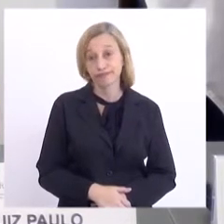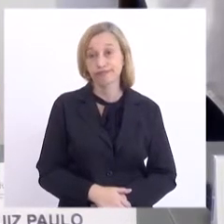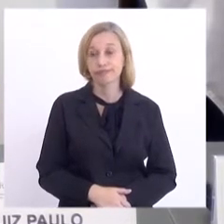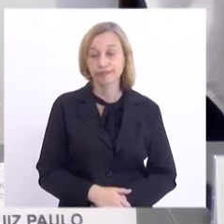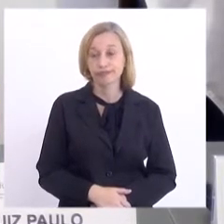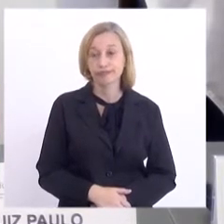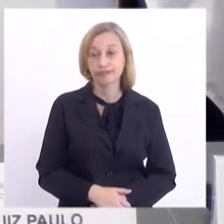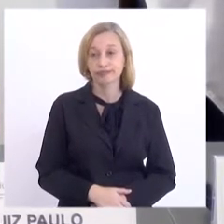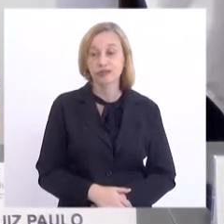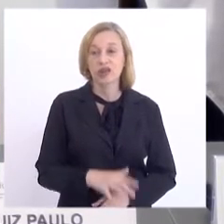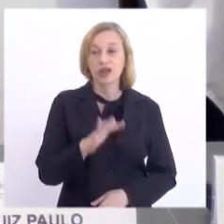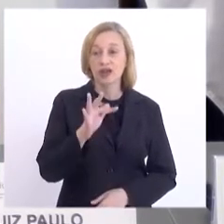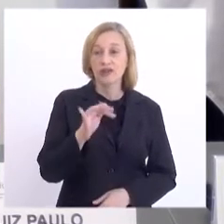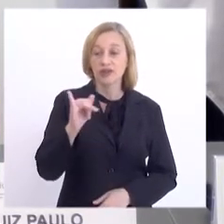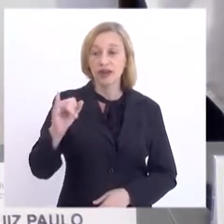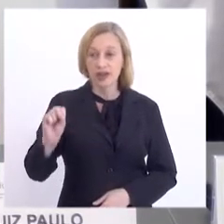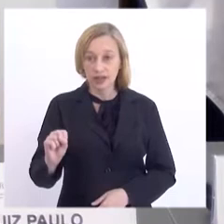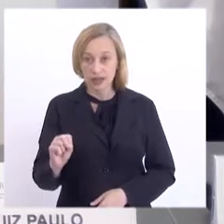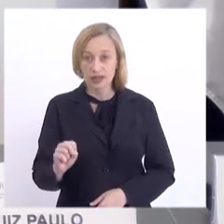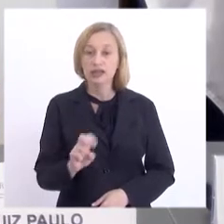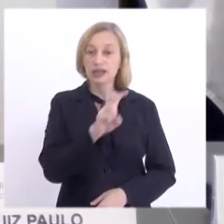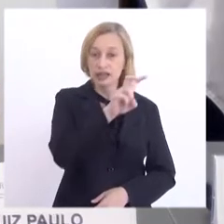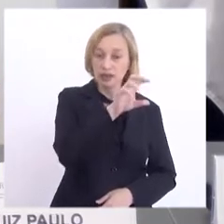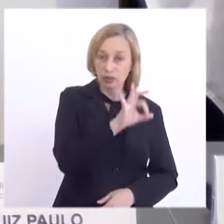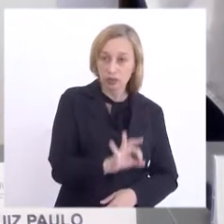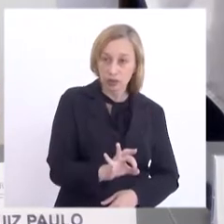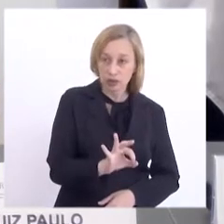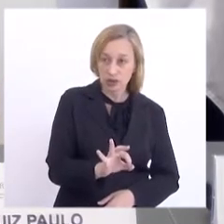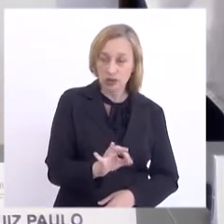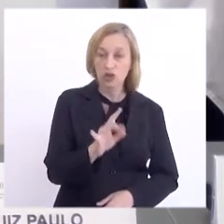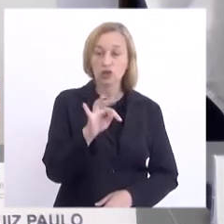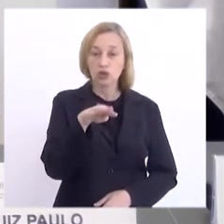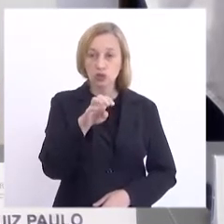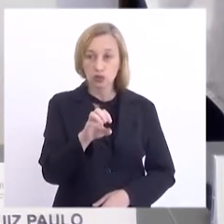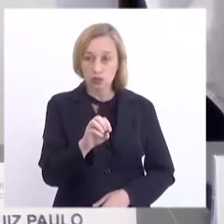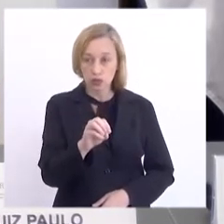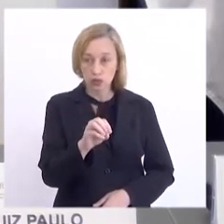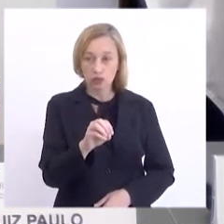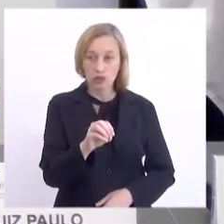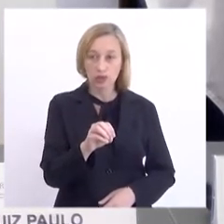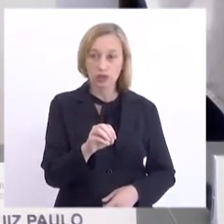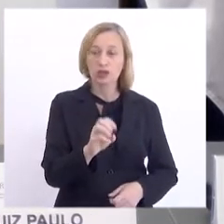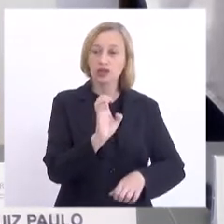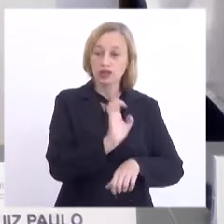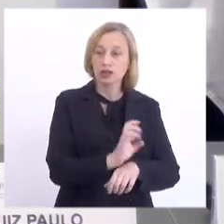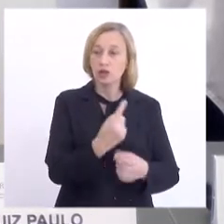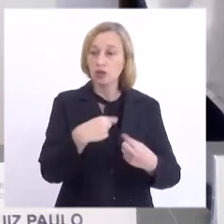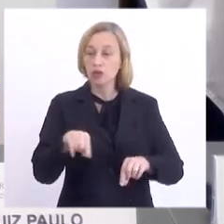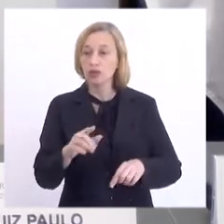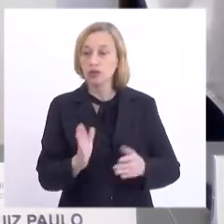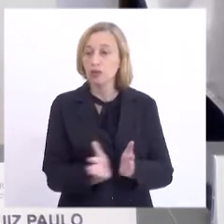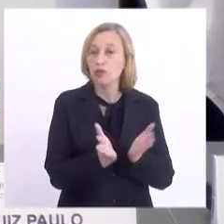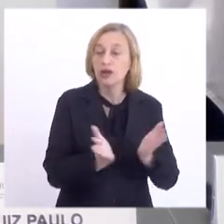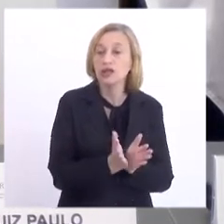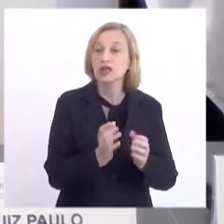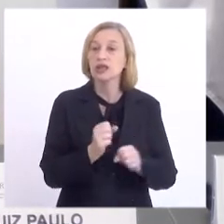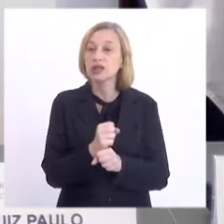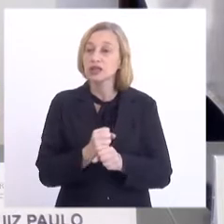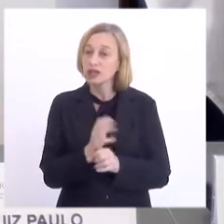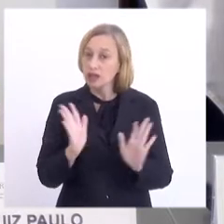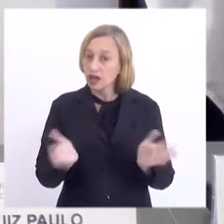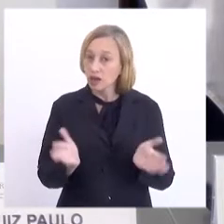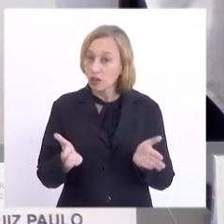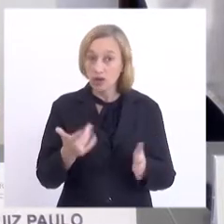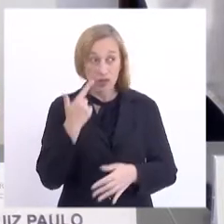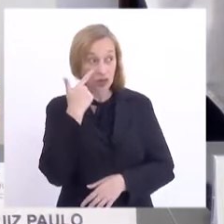o feliz é cinco porcento do fundo Estadual de combate à pobreza e este ano estaria